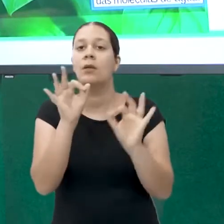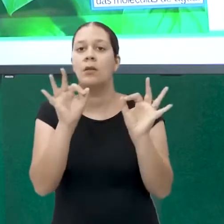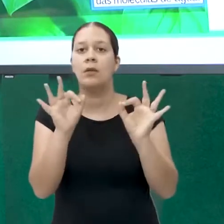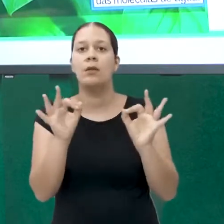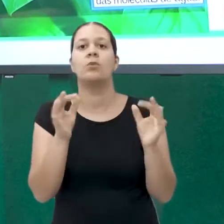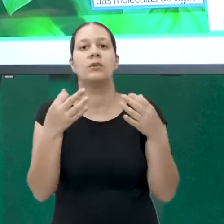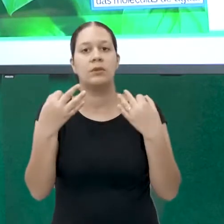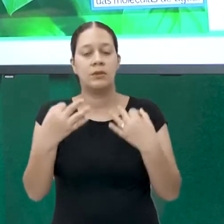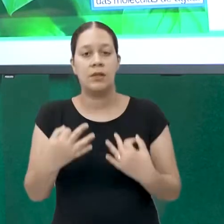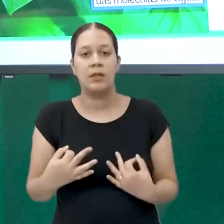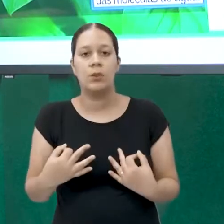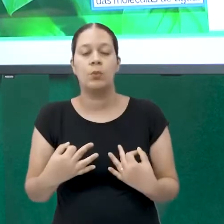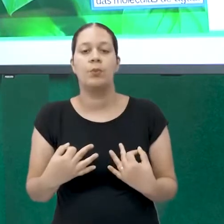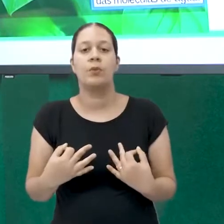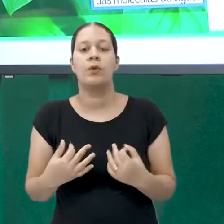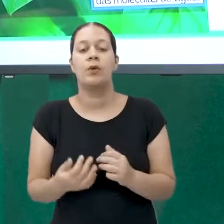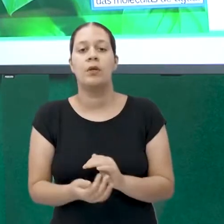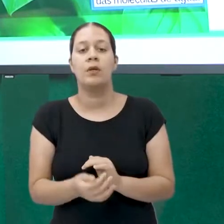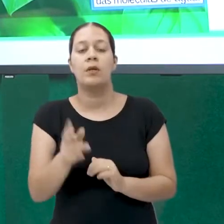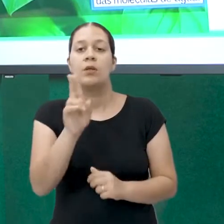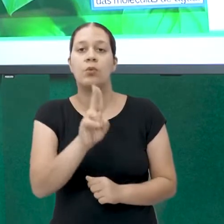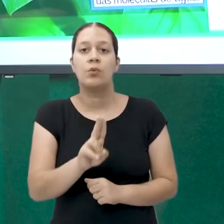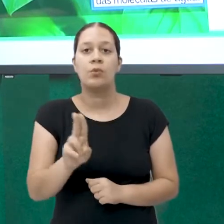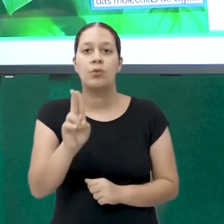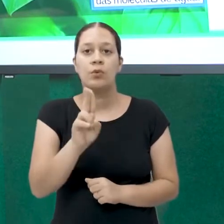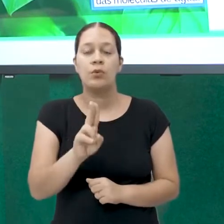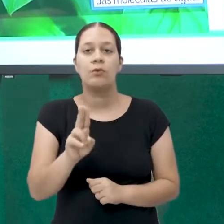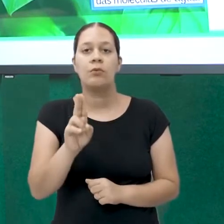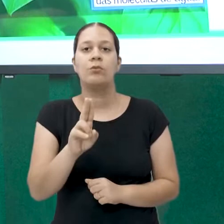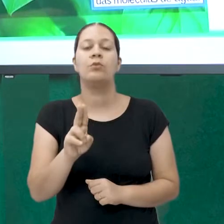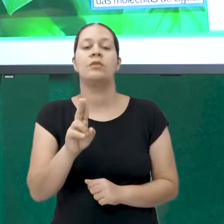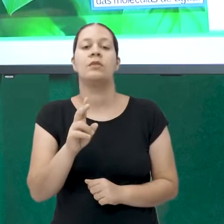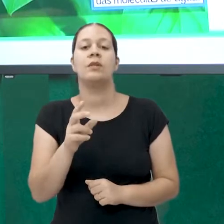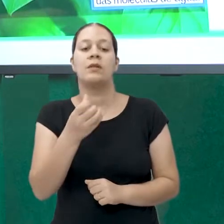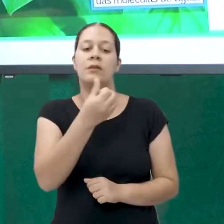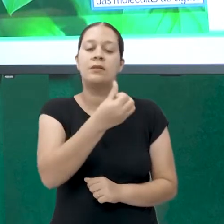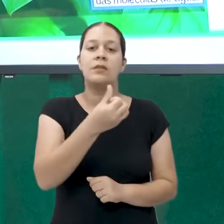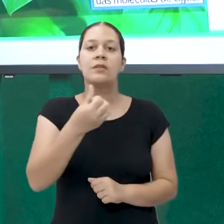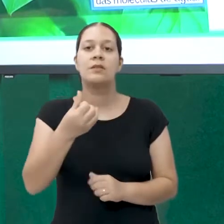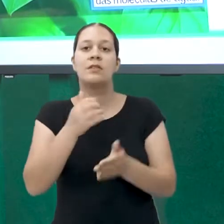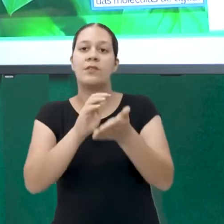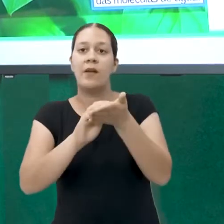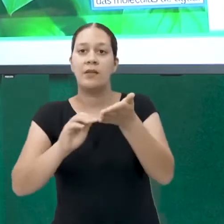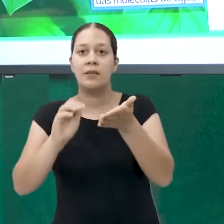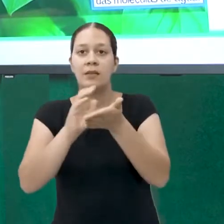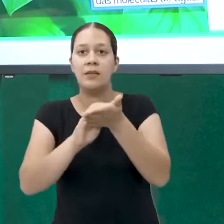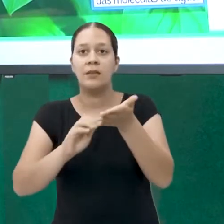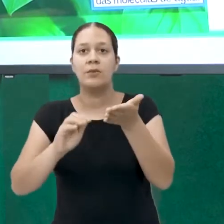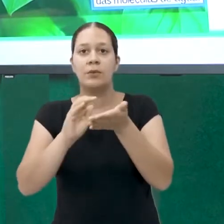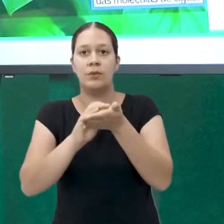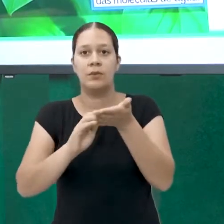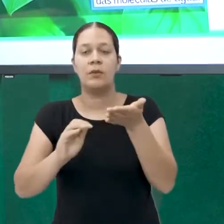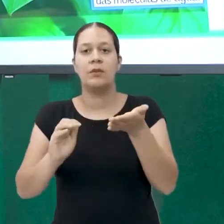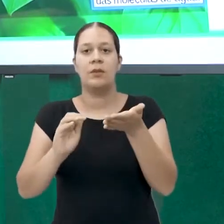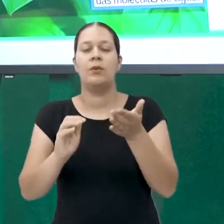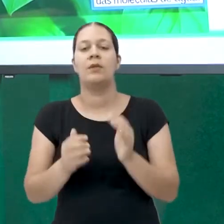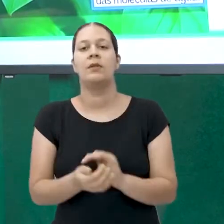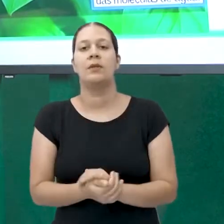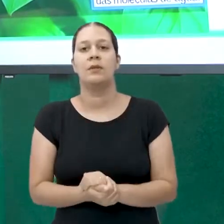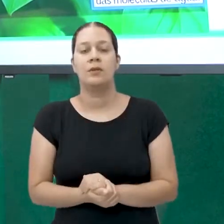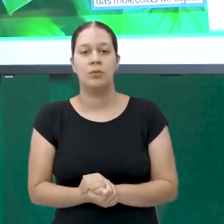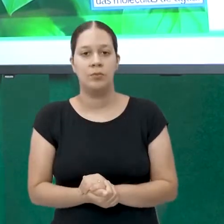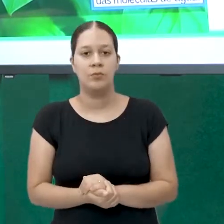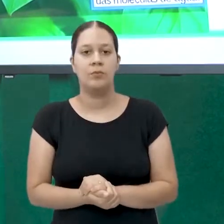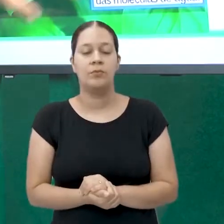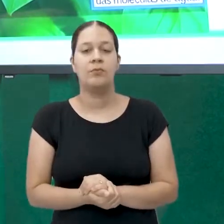errado. Não, tá certo também, tá? É que como você usa 6, sobra 6, então você acaba tirando algumas vezes aqui,